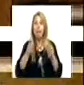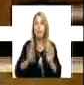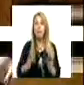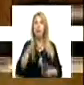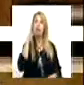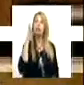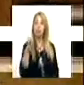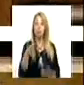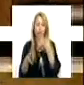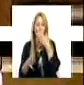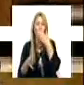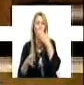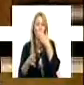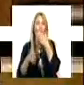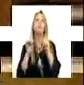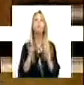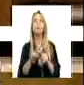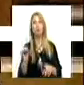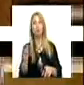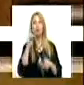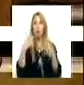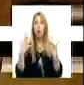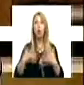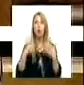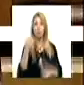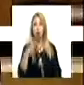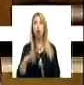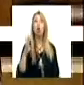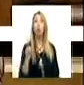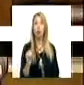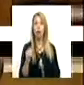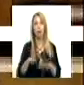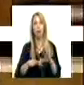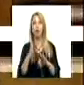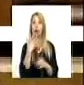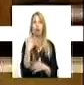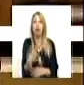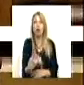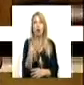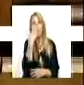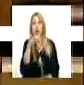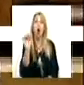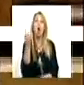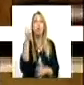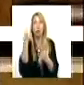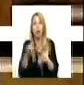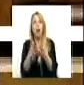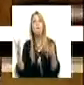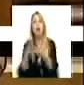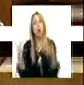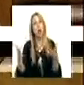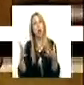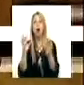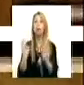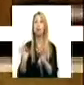este não é um orçamento que o PS construiria sozinho, caso estivesse com uma maioria